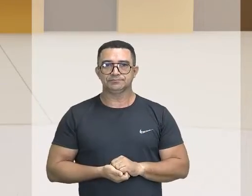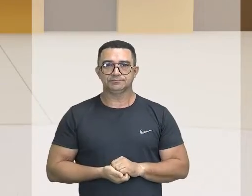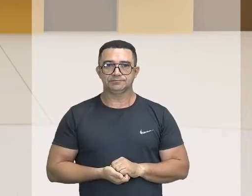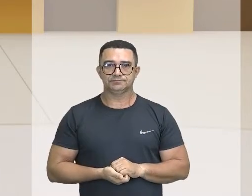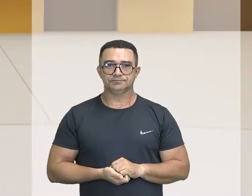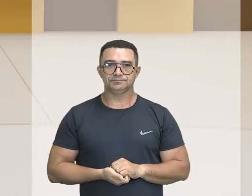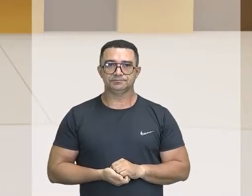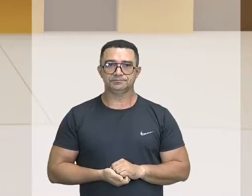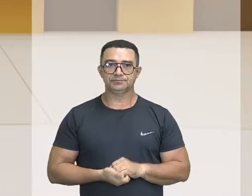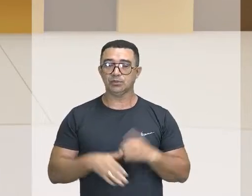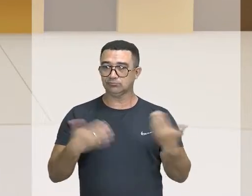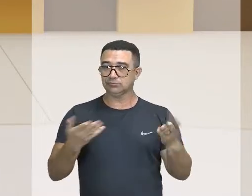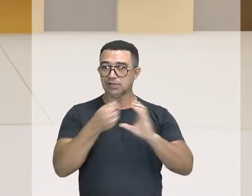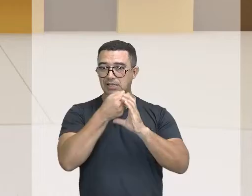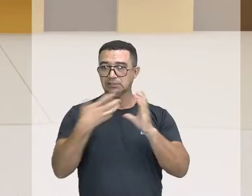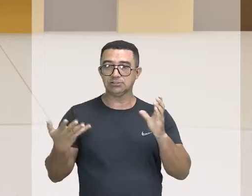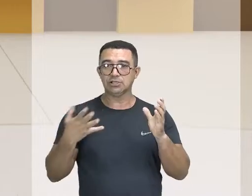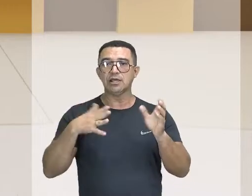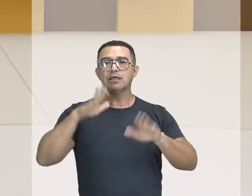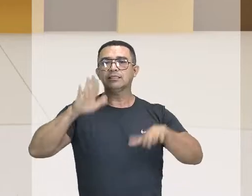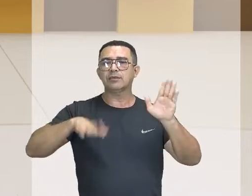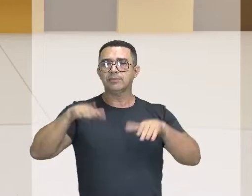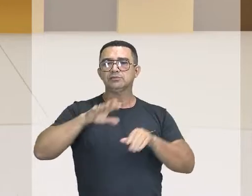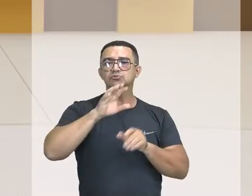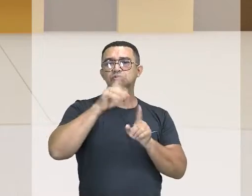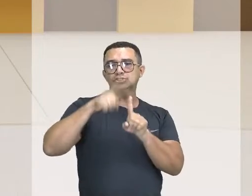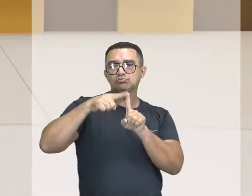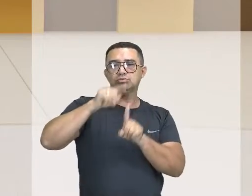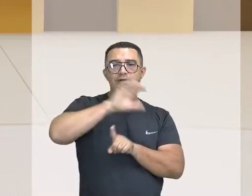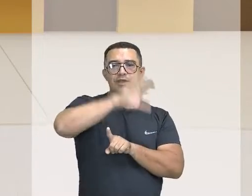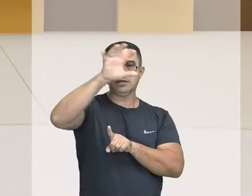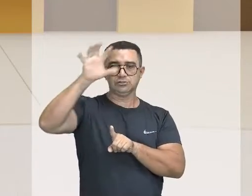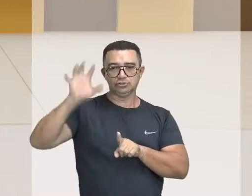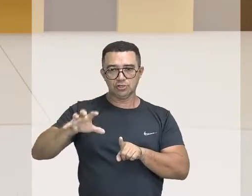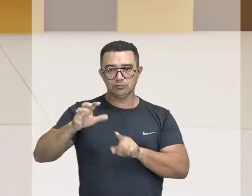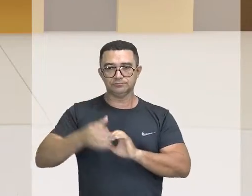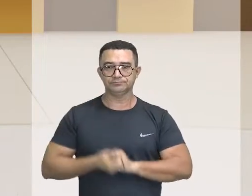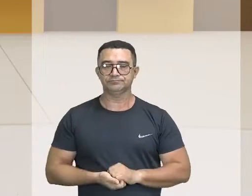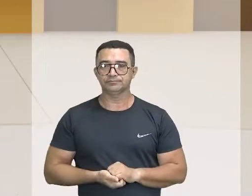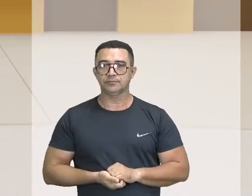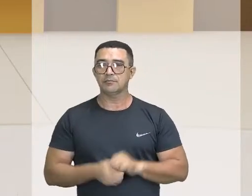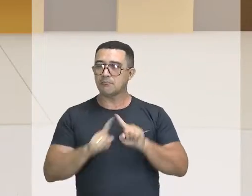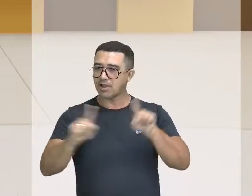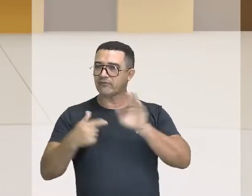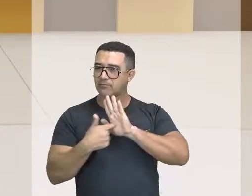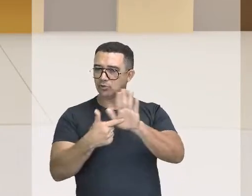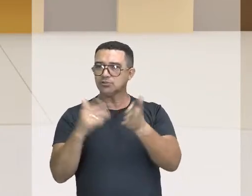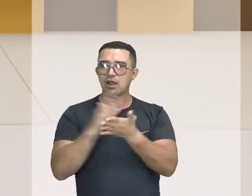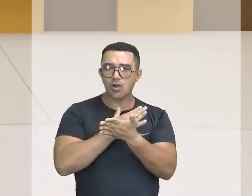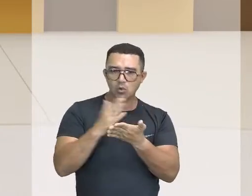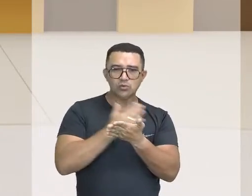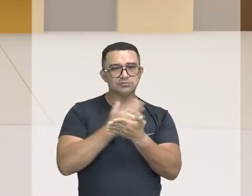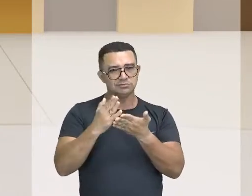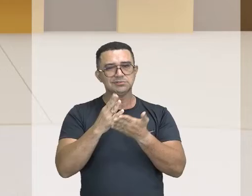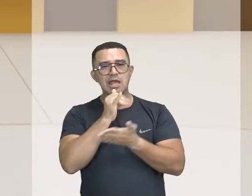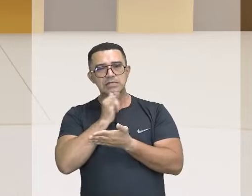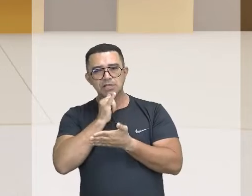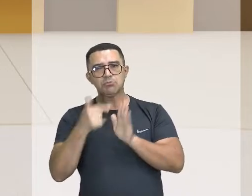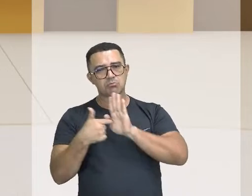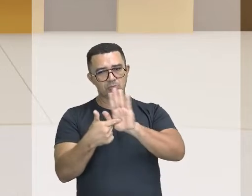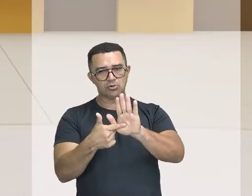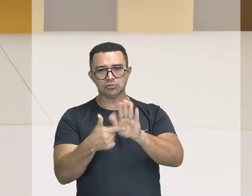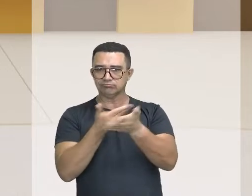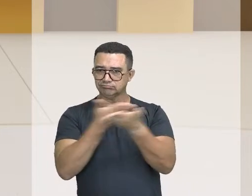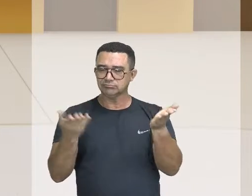entre as características de uma determinada região, por exemplo. Mas aí a gente tem alguns exemplos, né? São vários, a gente trouxe alguns aí para a